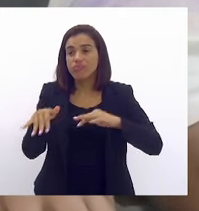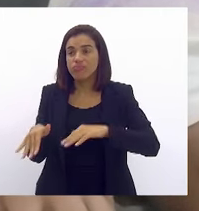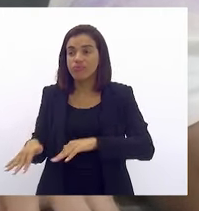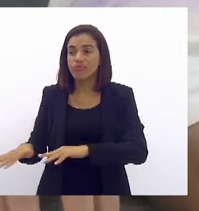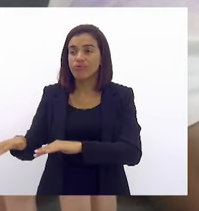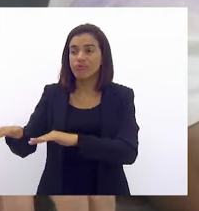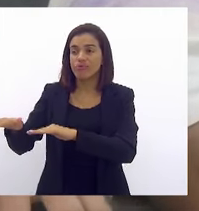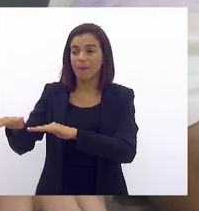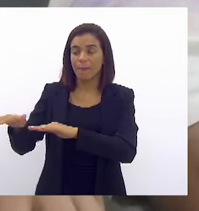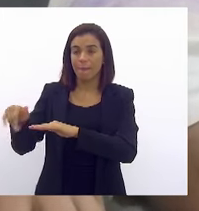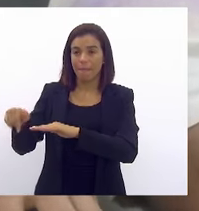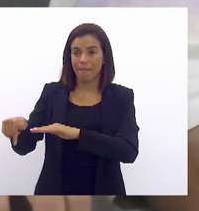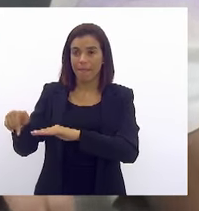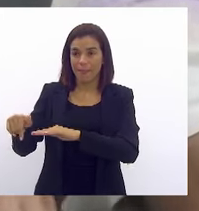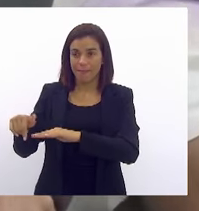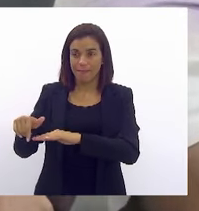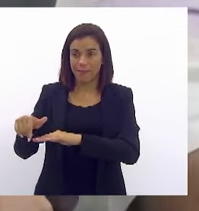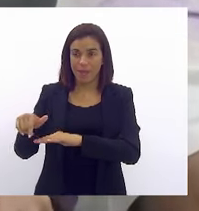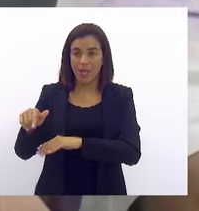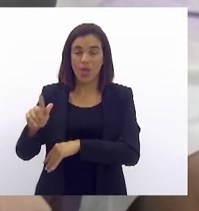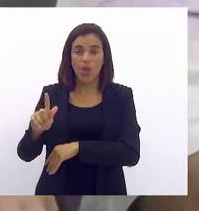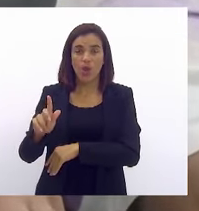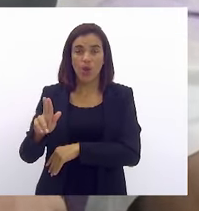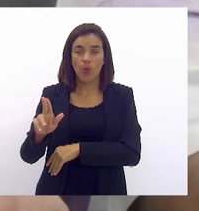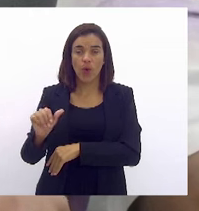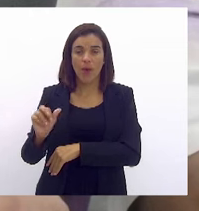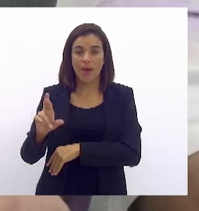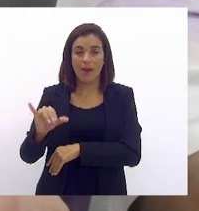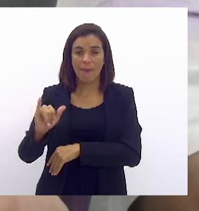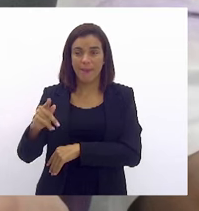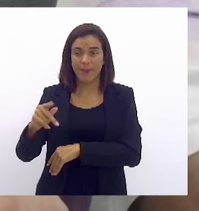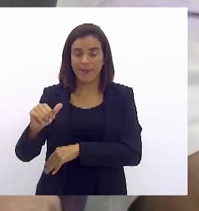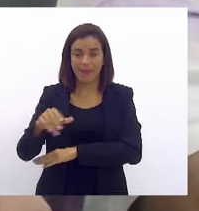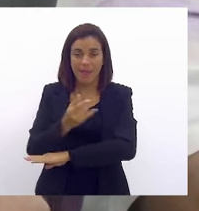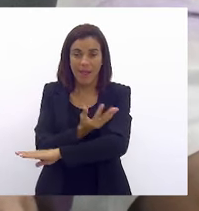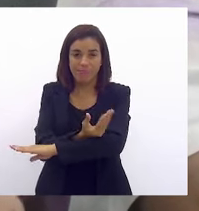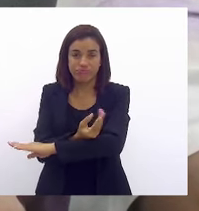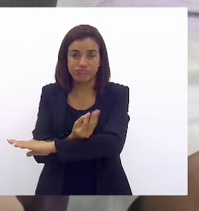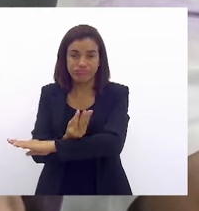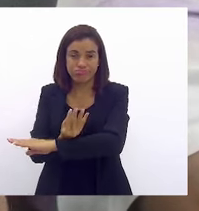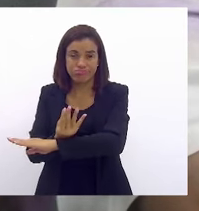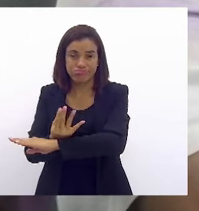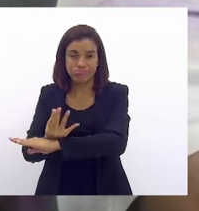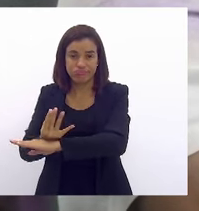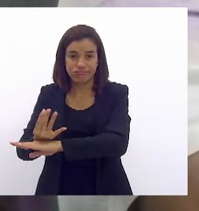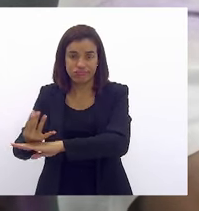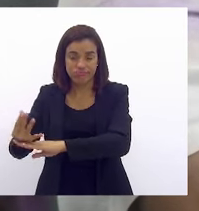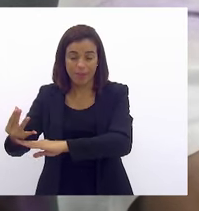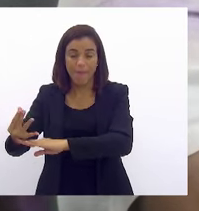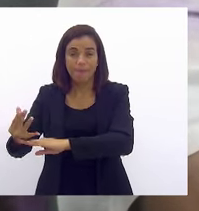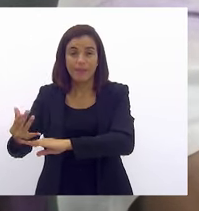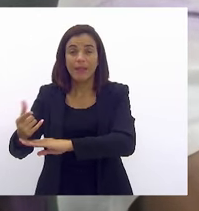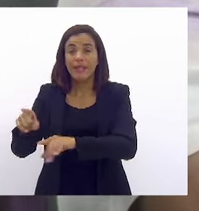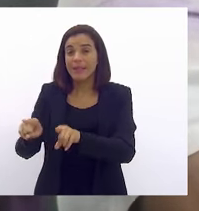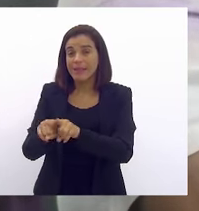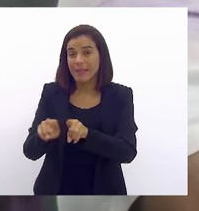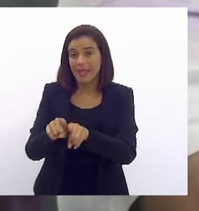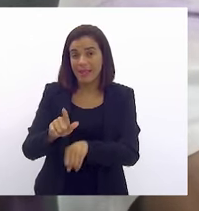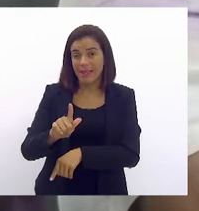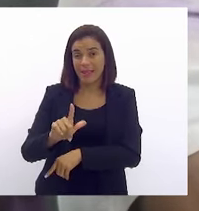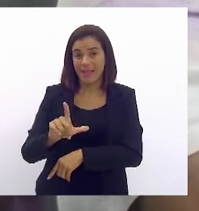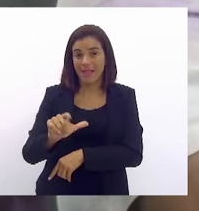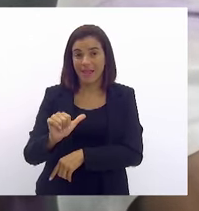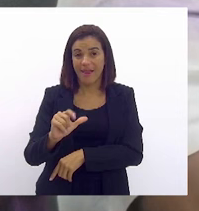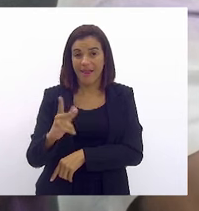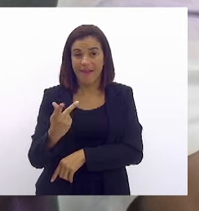não tem chamado capim, chamado, outro chama de capim petec. Então, e onde tem as galhadas, onde os alevinos